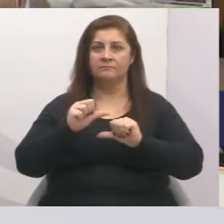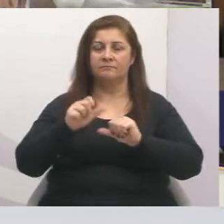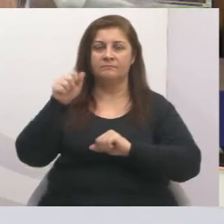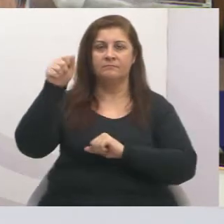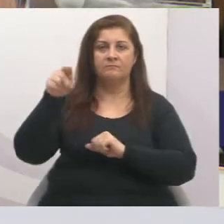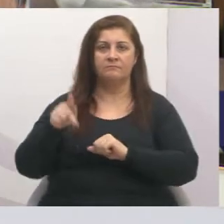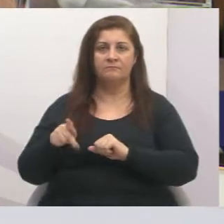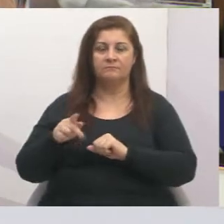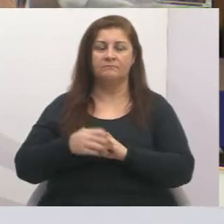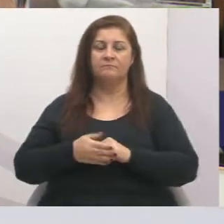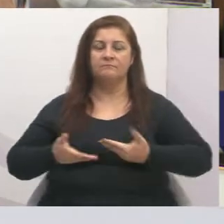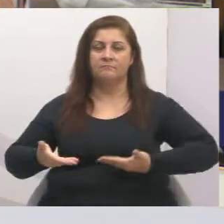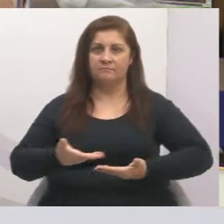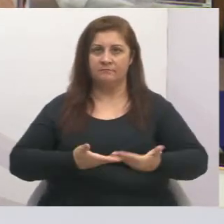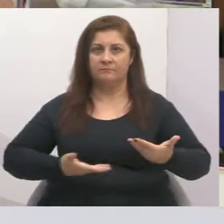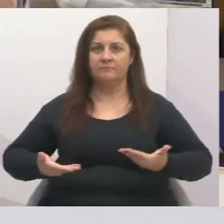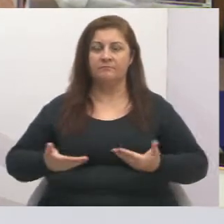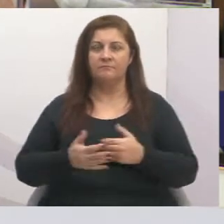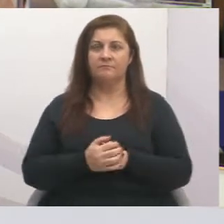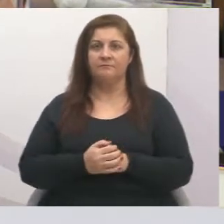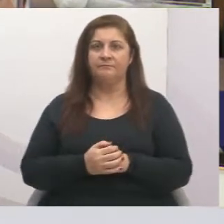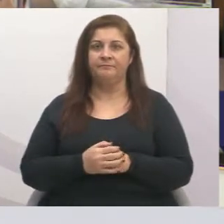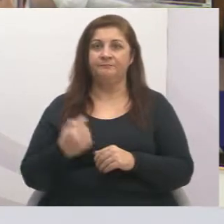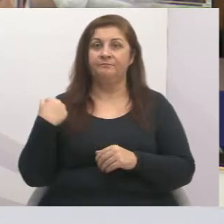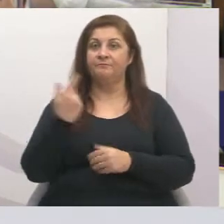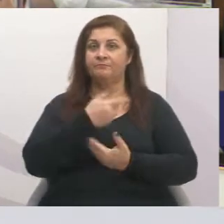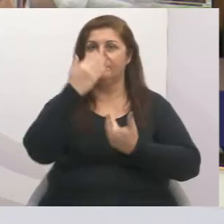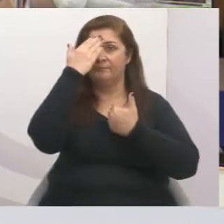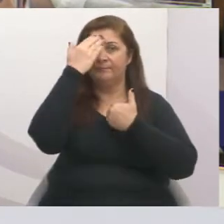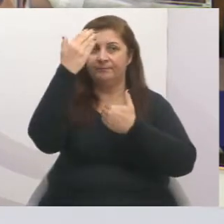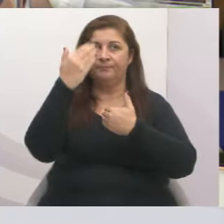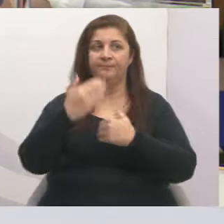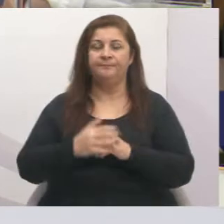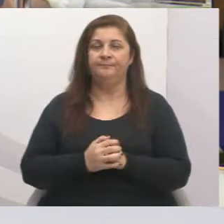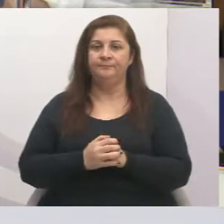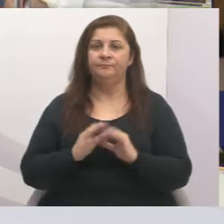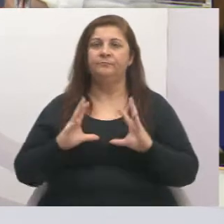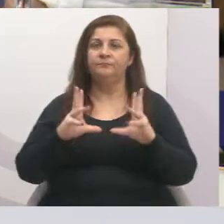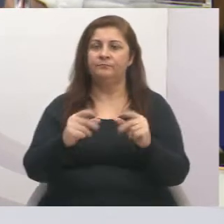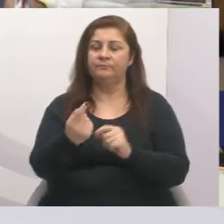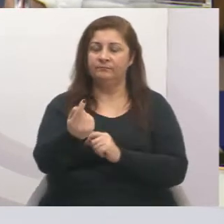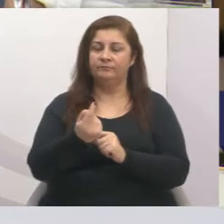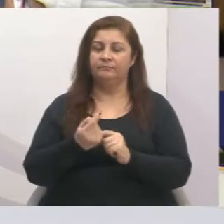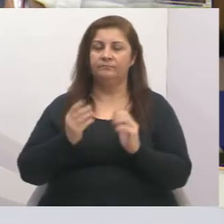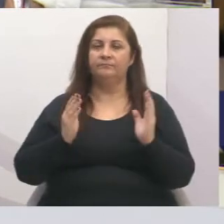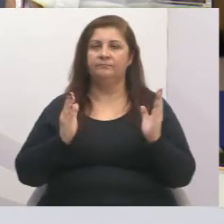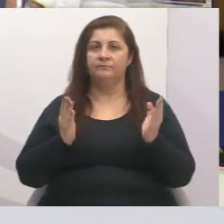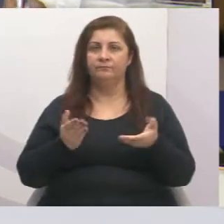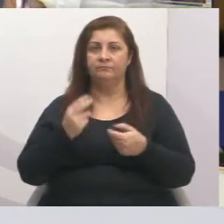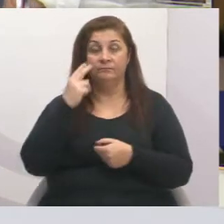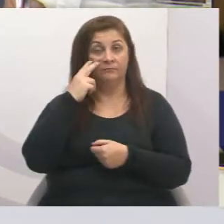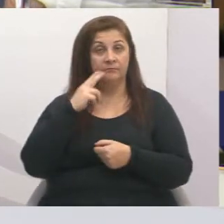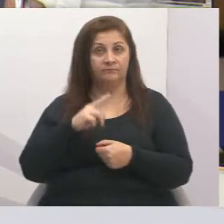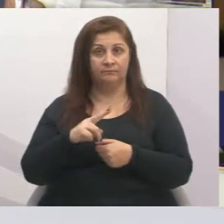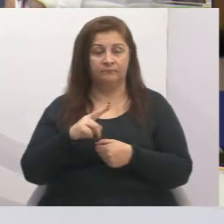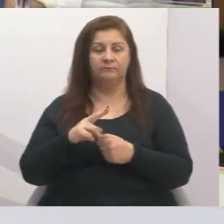Previdência dos Servidores. E aqui a gente agradece todos que estão aqui no dia de hoje para